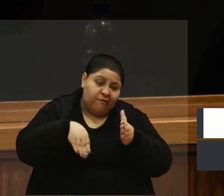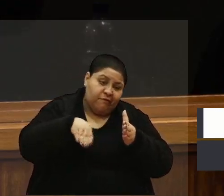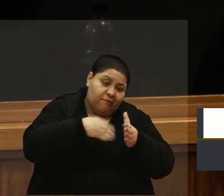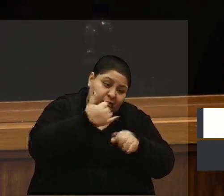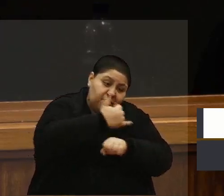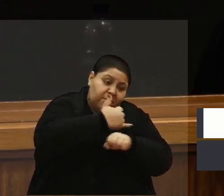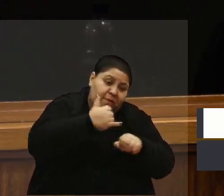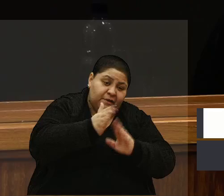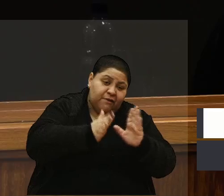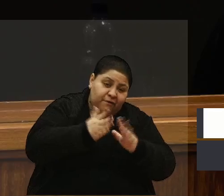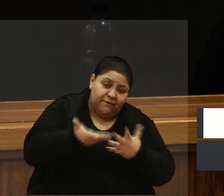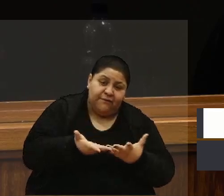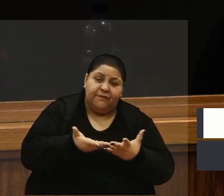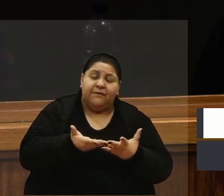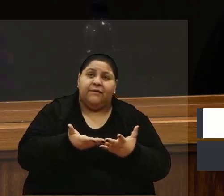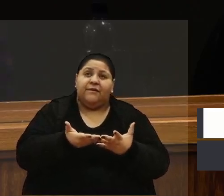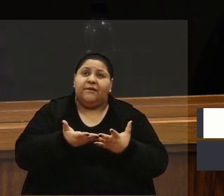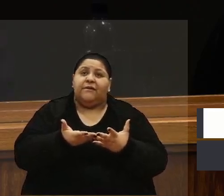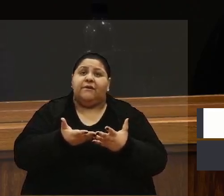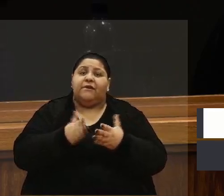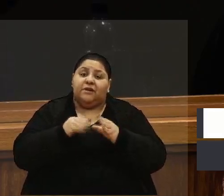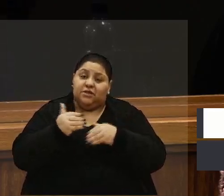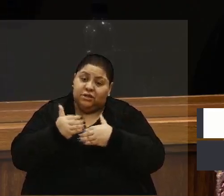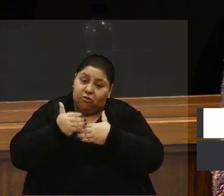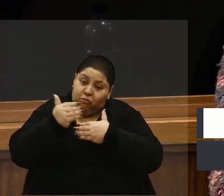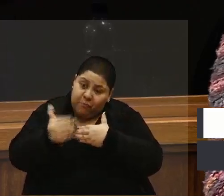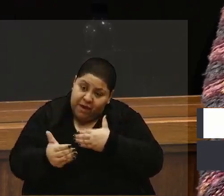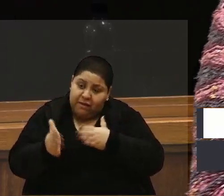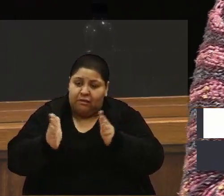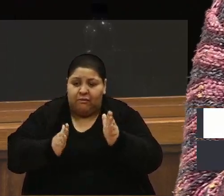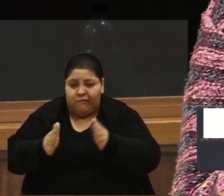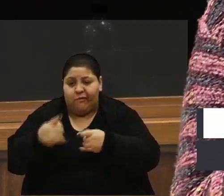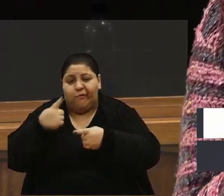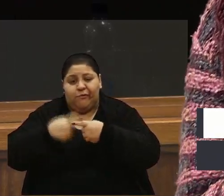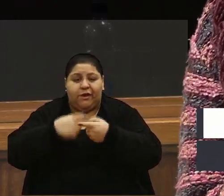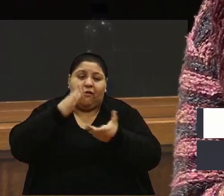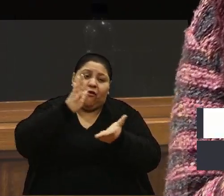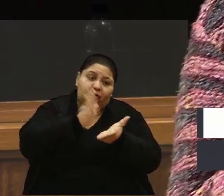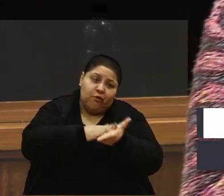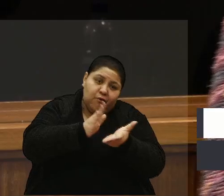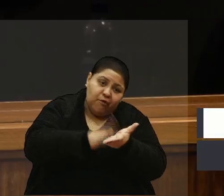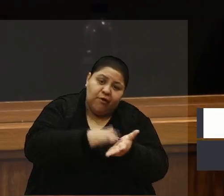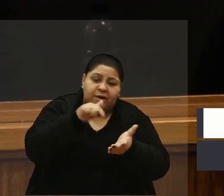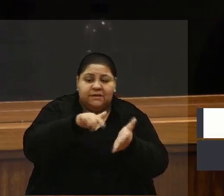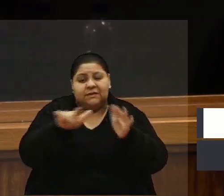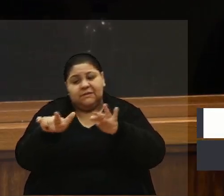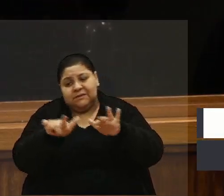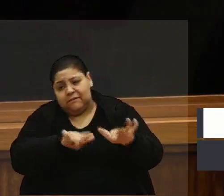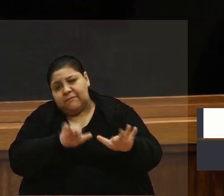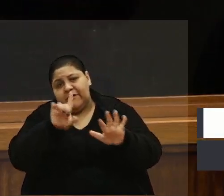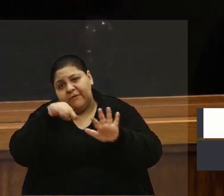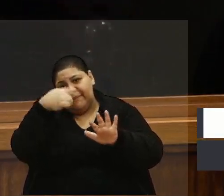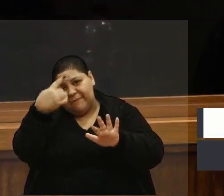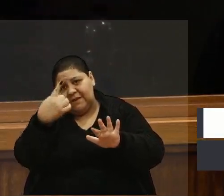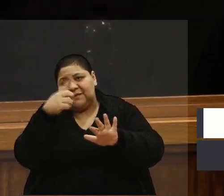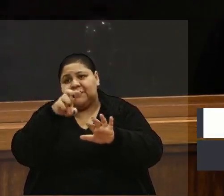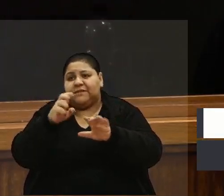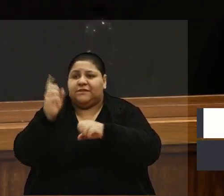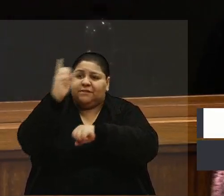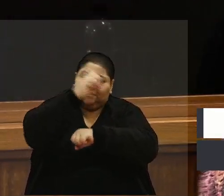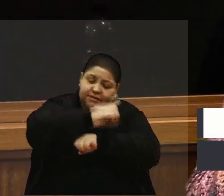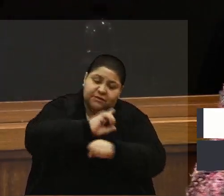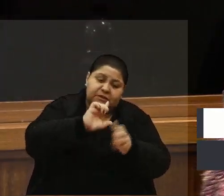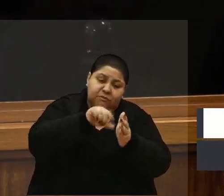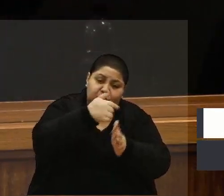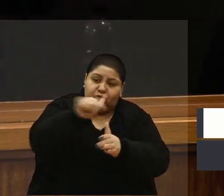passou o prazo, aí a gente dá mais um tempo, porque não vamos cobrar, ficou de vir essa semana, vamos deixar mais 15 dias, daqui a pouco surge